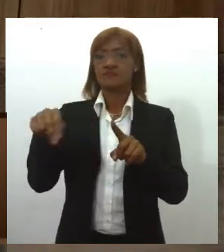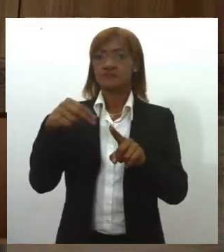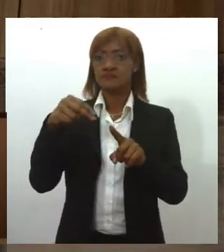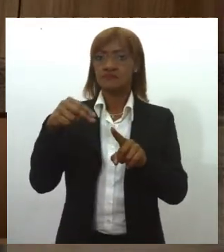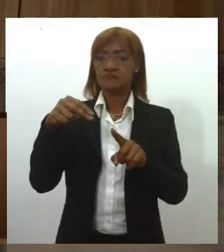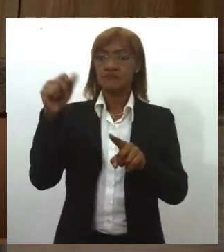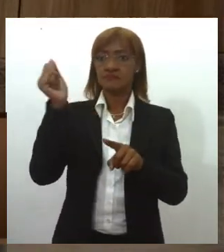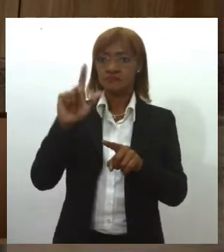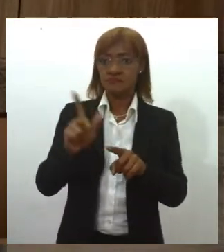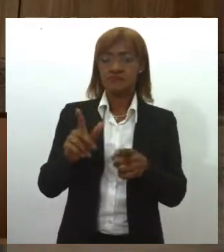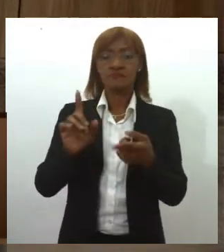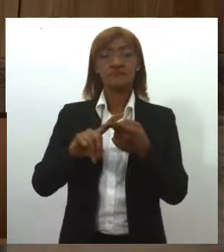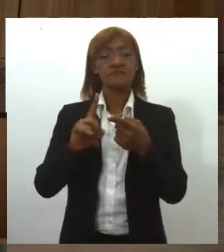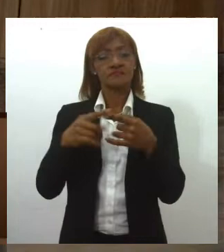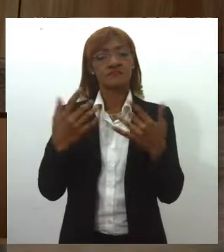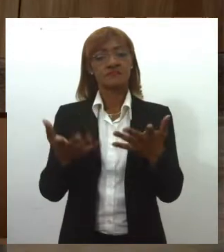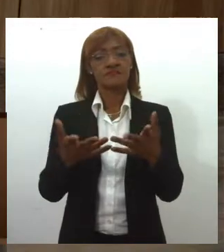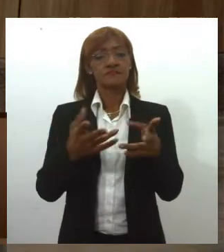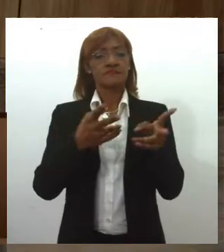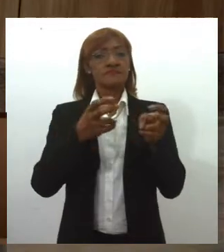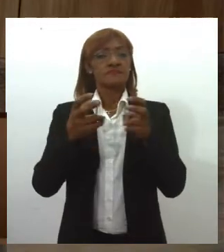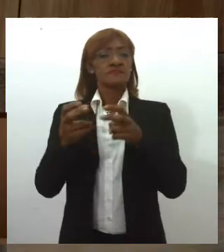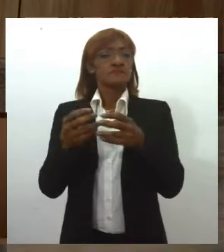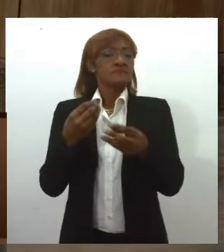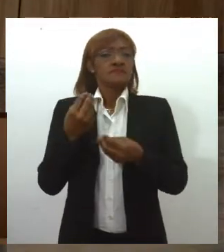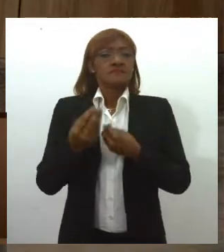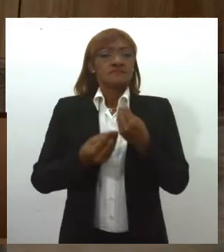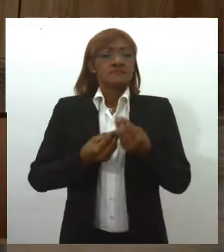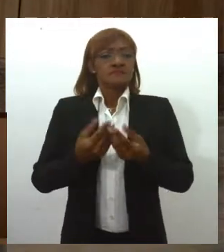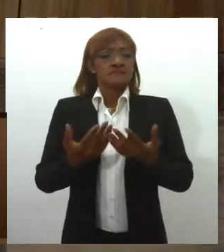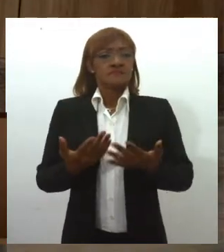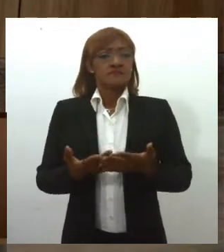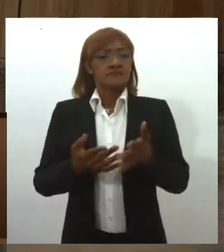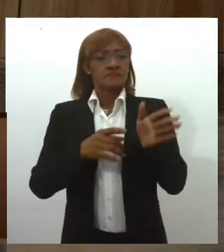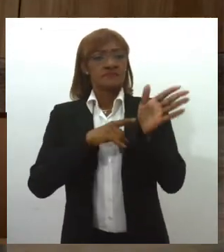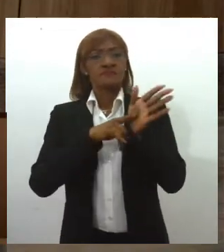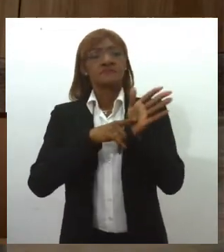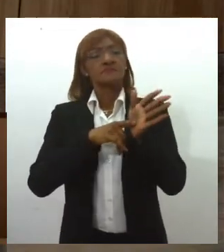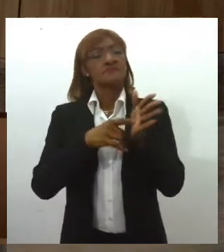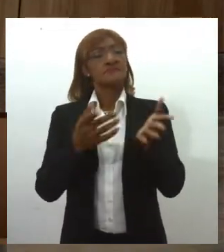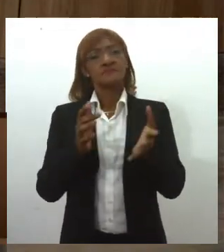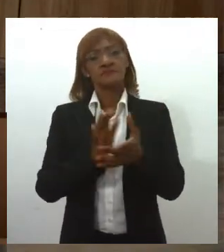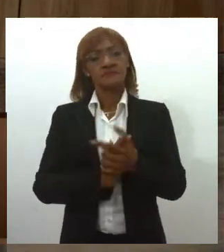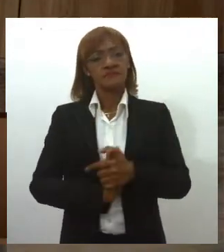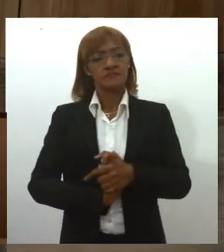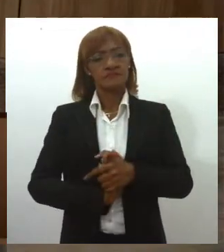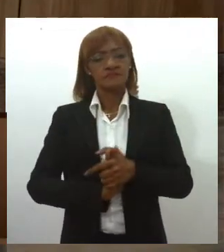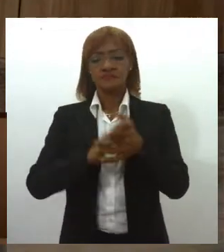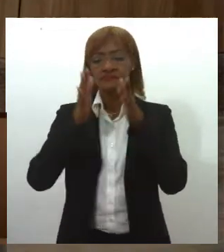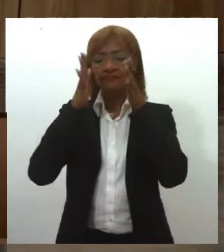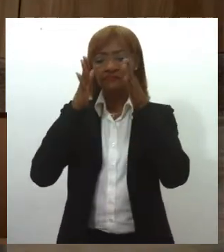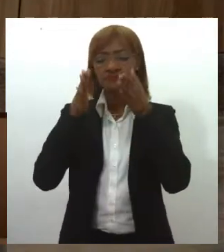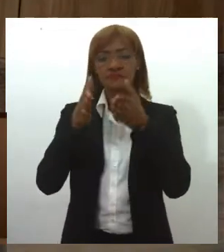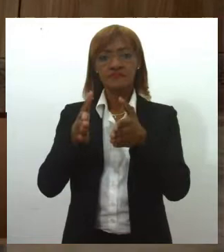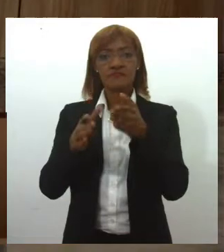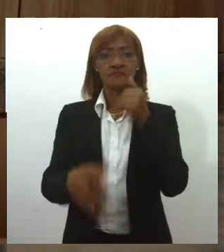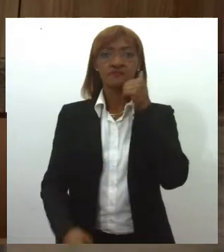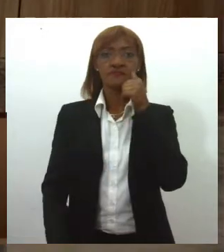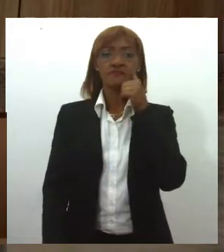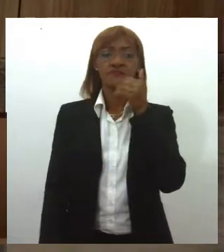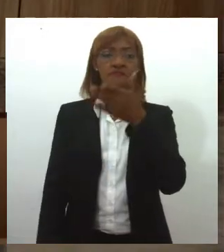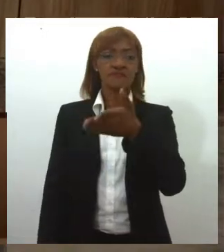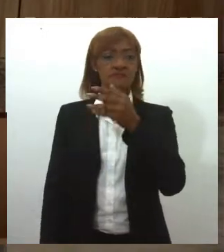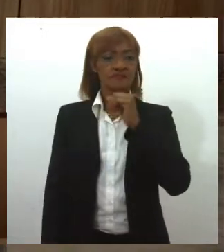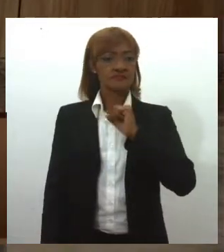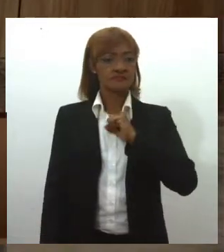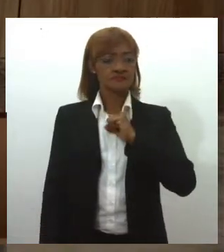homens, mas a gente não percebe essas campanhas com relação aos exames, como a gente vê, por exemplo, voltados para as mulheres. Além de ser um